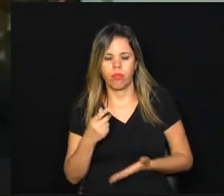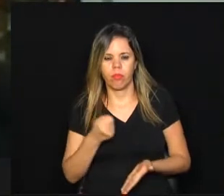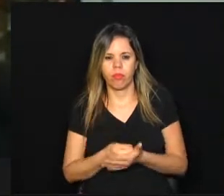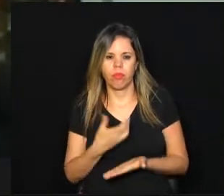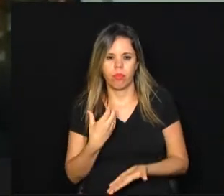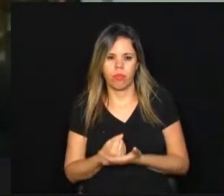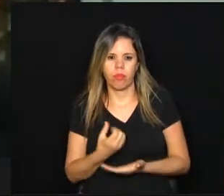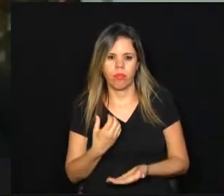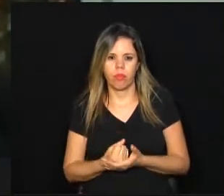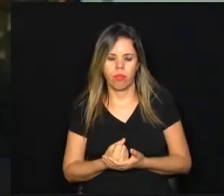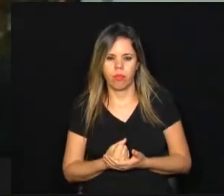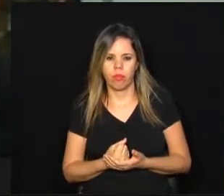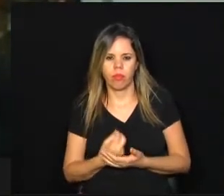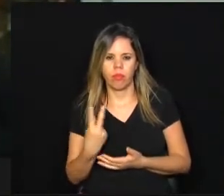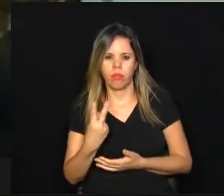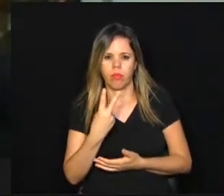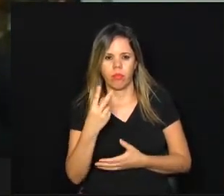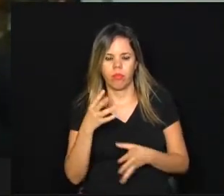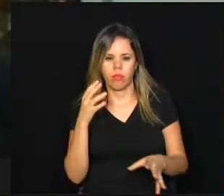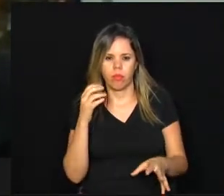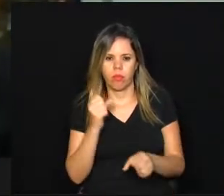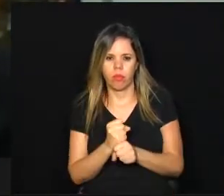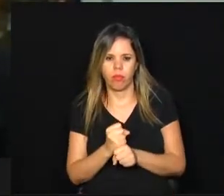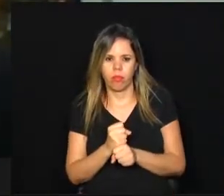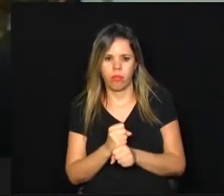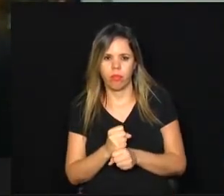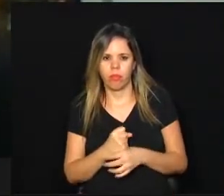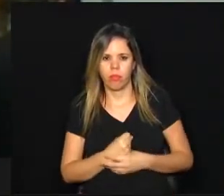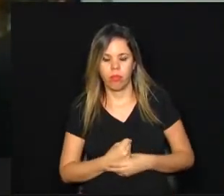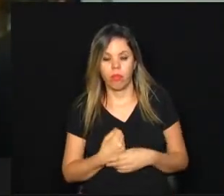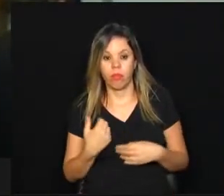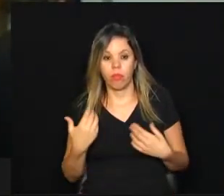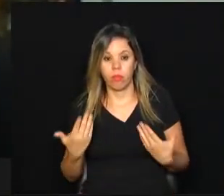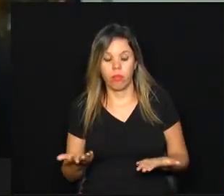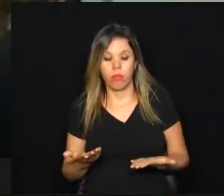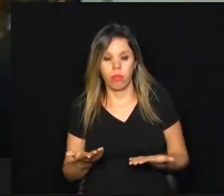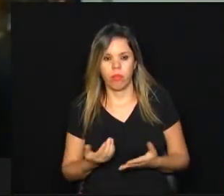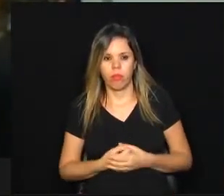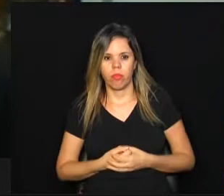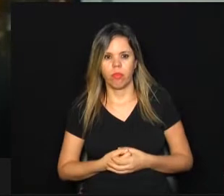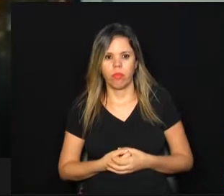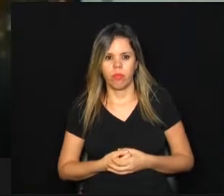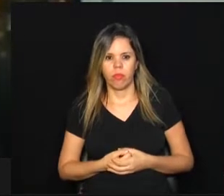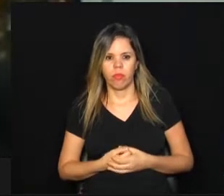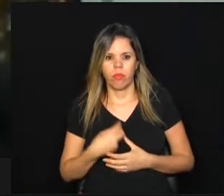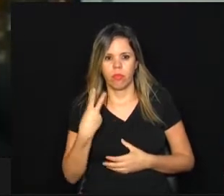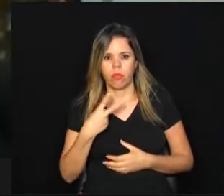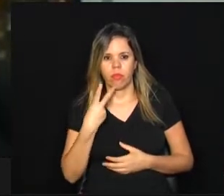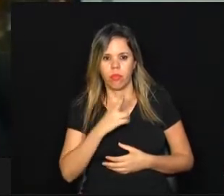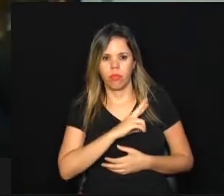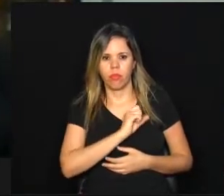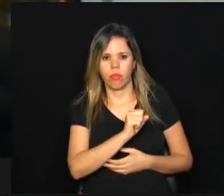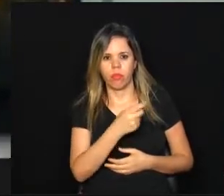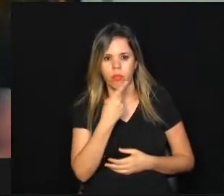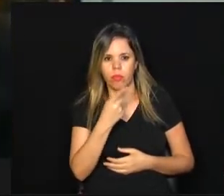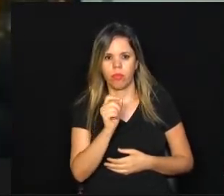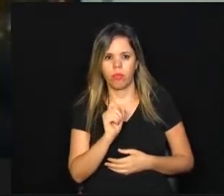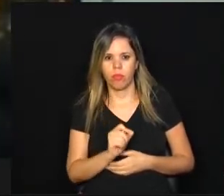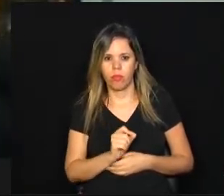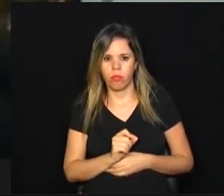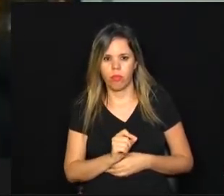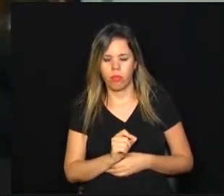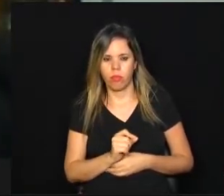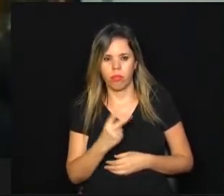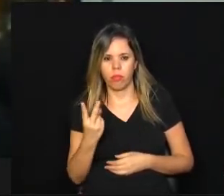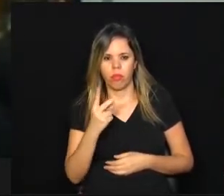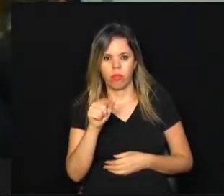pelas tarifas são valores calculados. E aí incide no que o vereador Rossini disse. Nesses